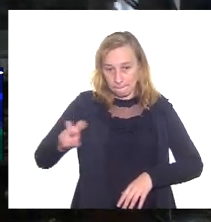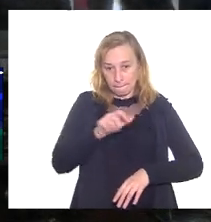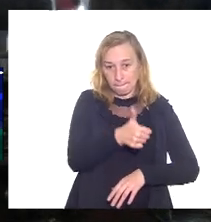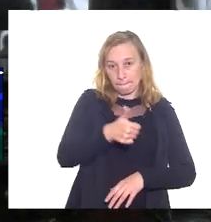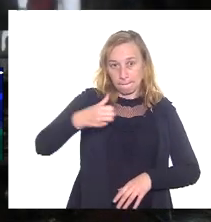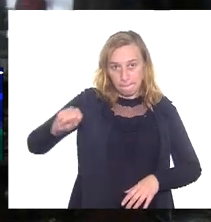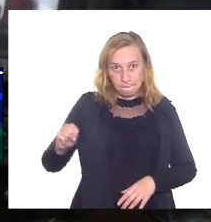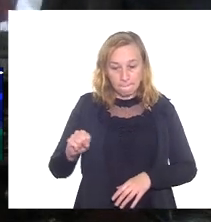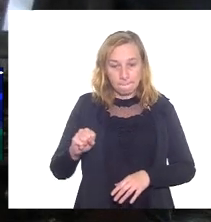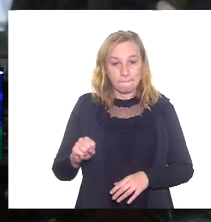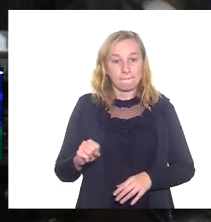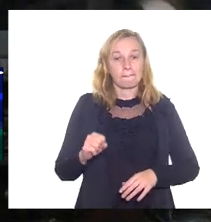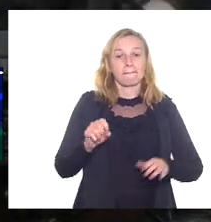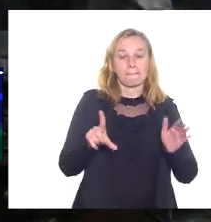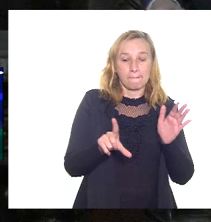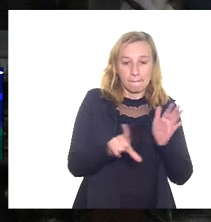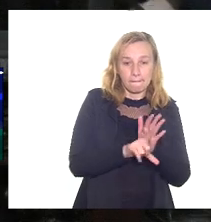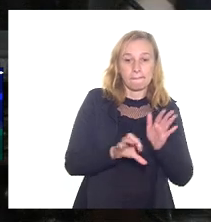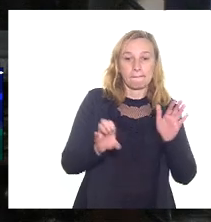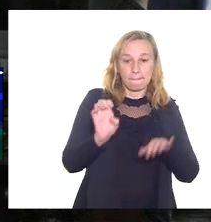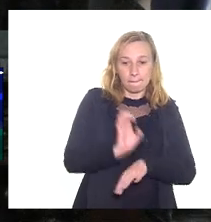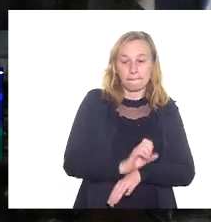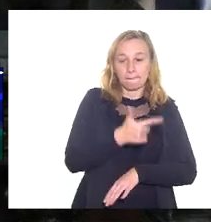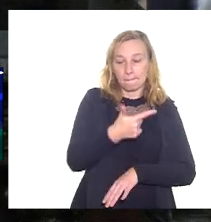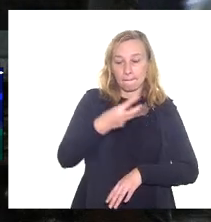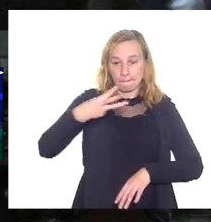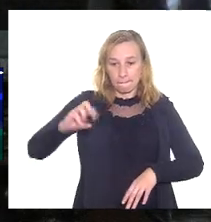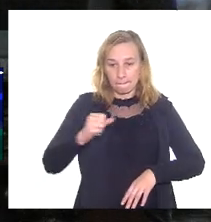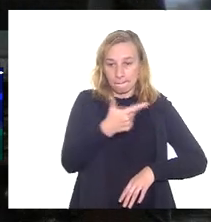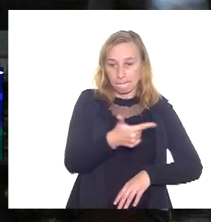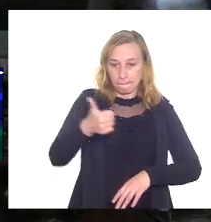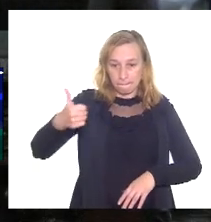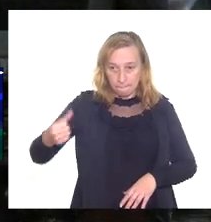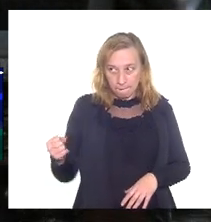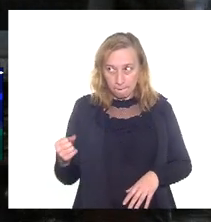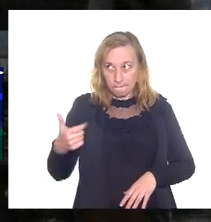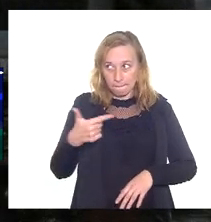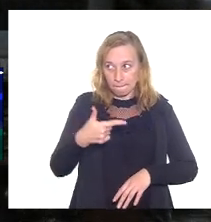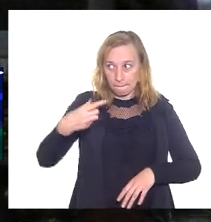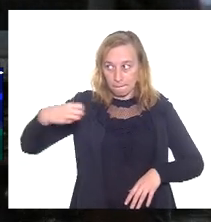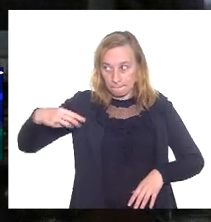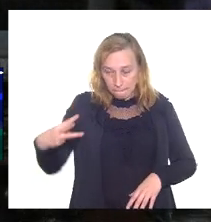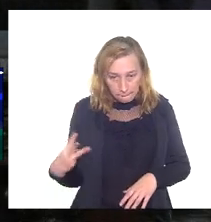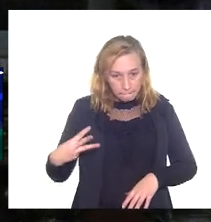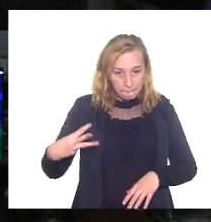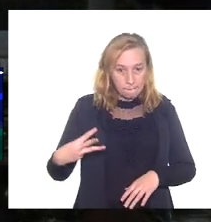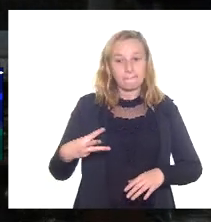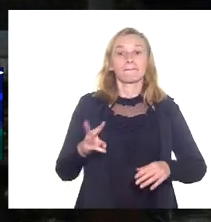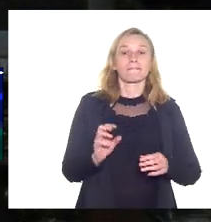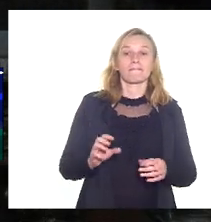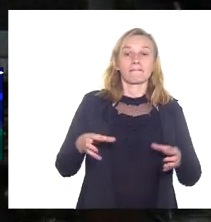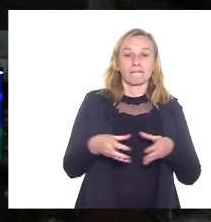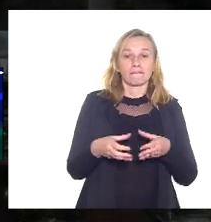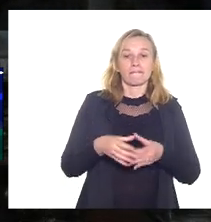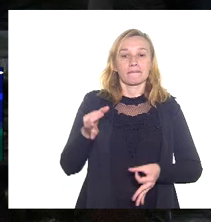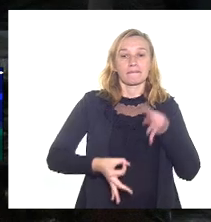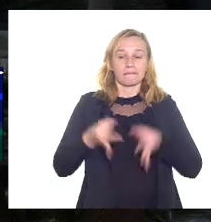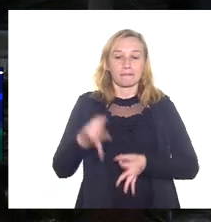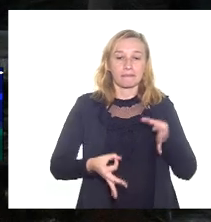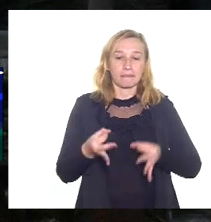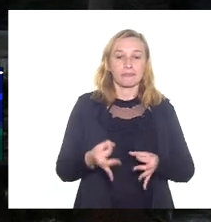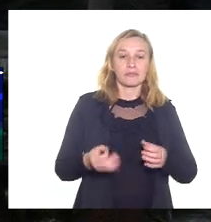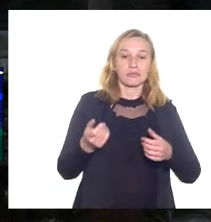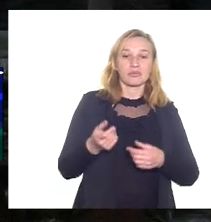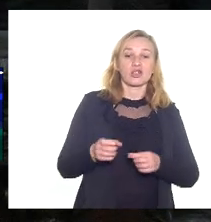2008 e a lei estadual número 6.601 de 28 de novembro de 2013, pendente de pareceres das comissões de Constituição e Justiça, de